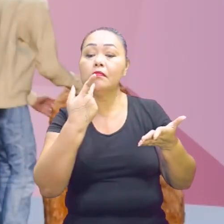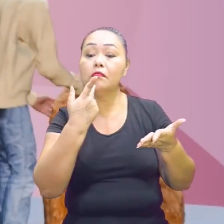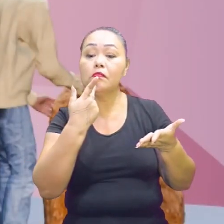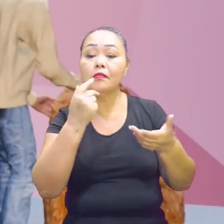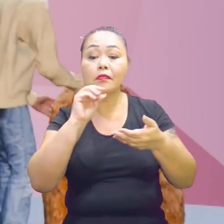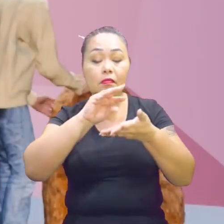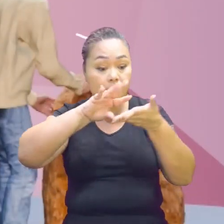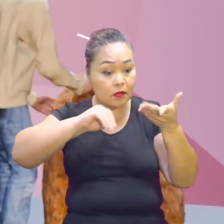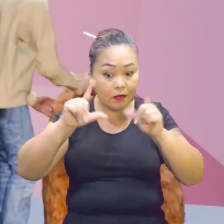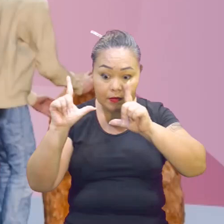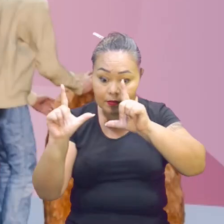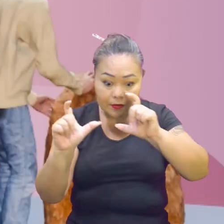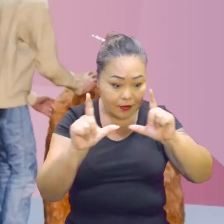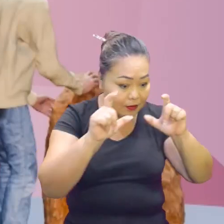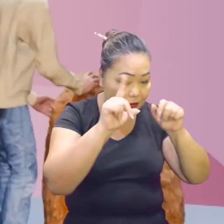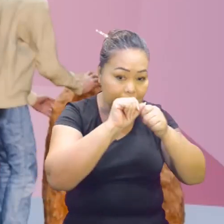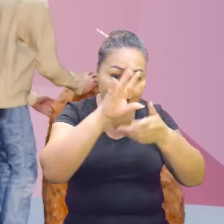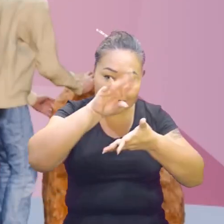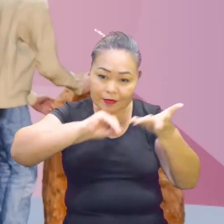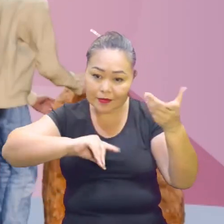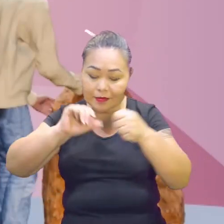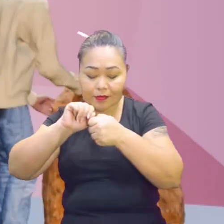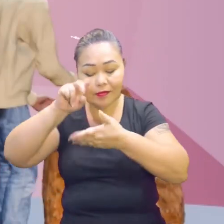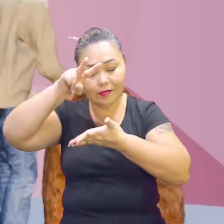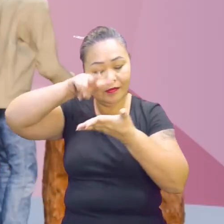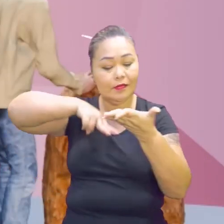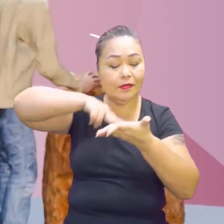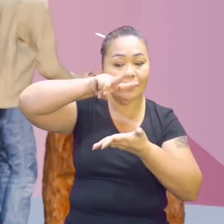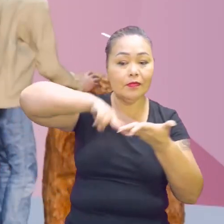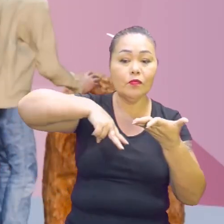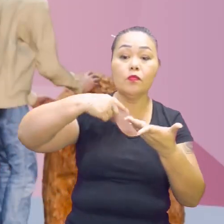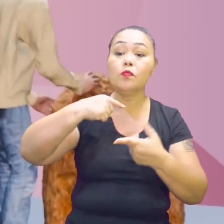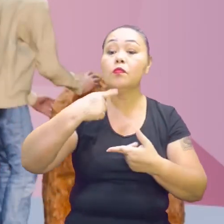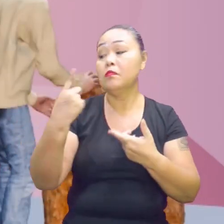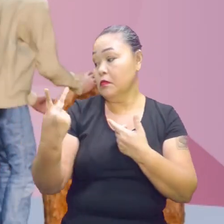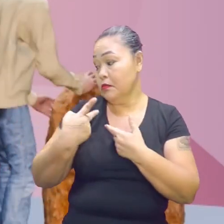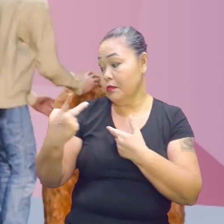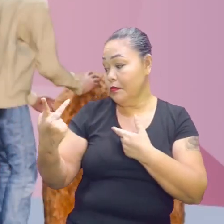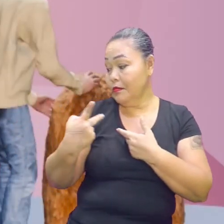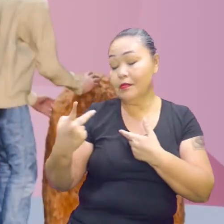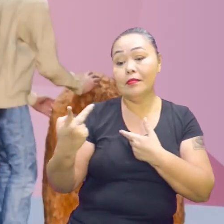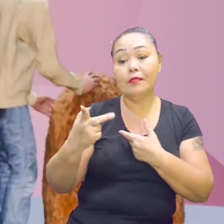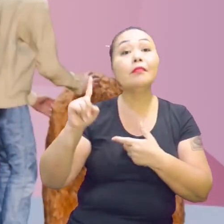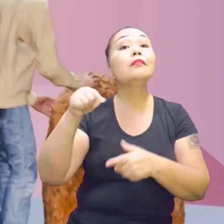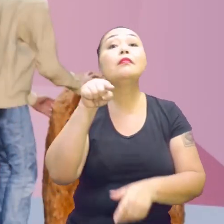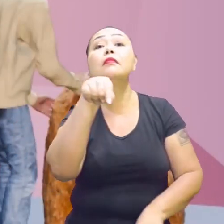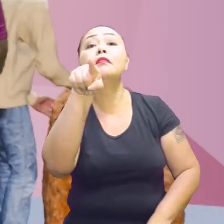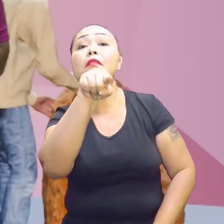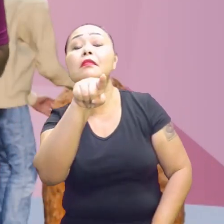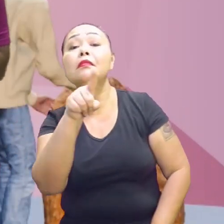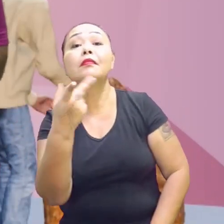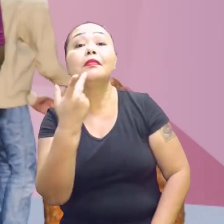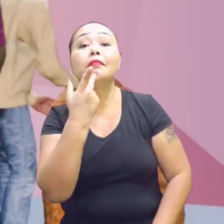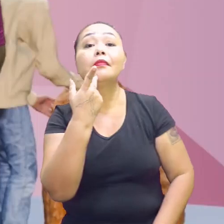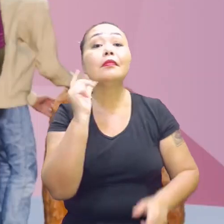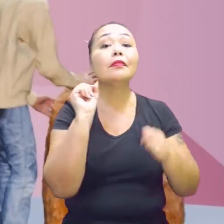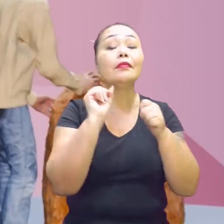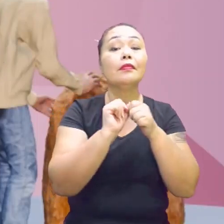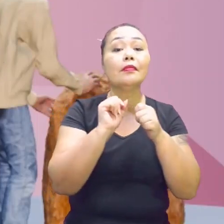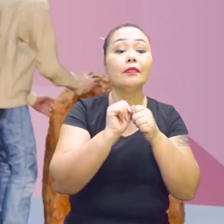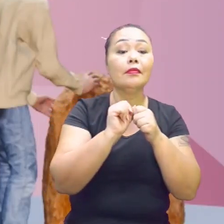aí, manda o seu registro na sua leitura, com a sua dupla e os demais. Como vocês têm feito?